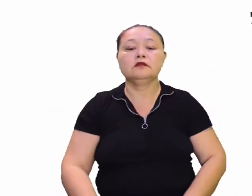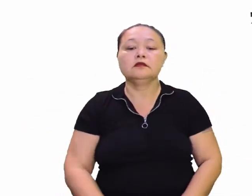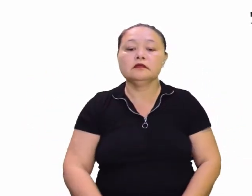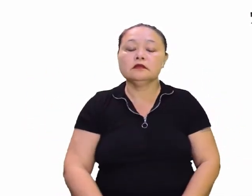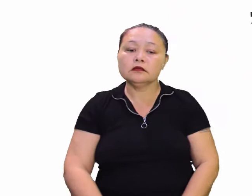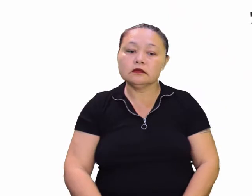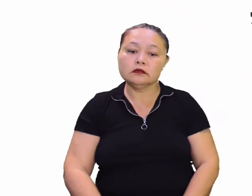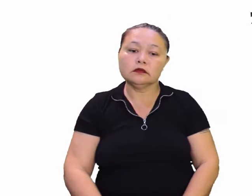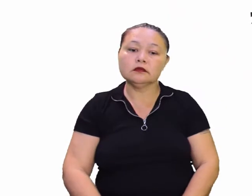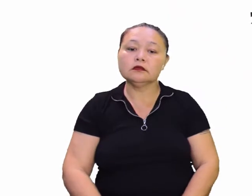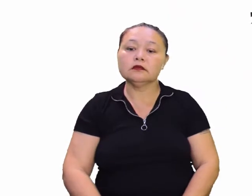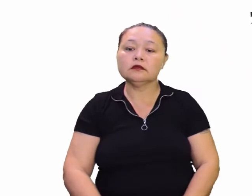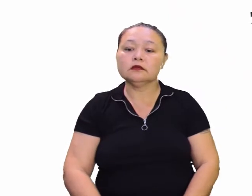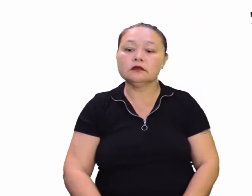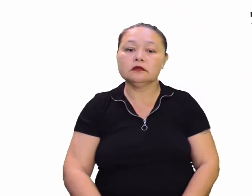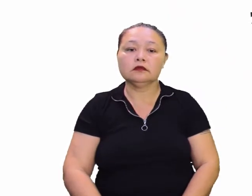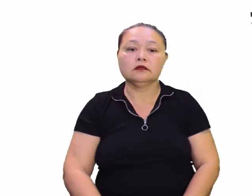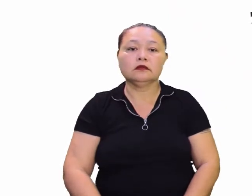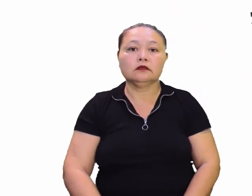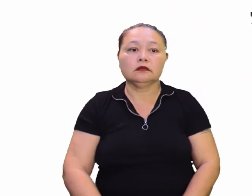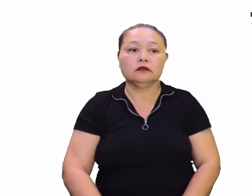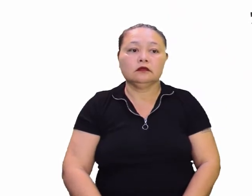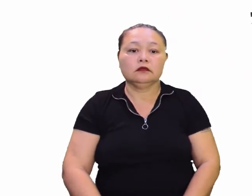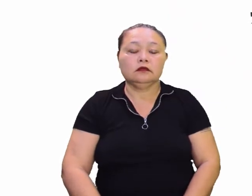da produção.